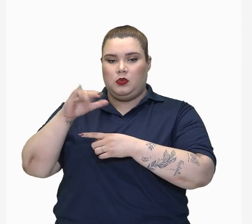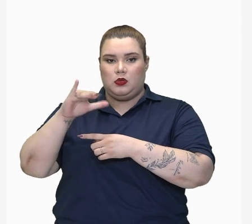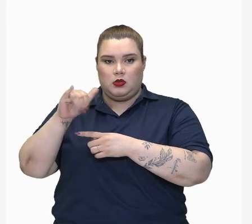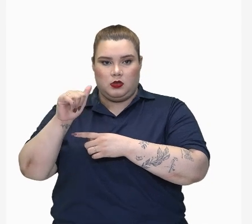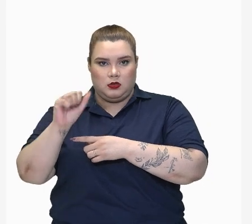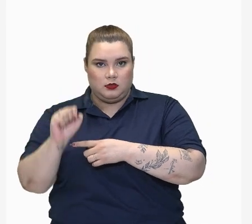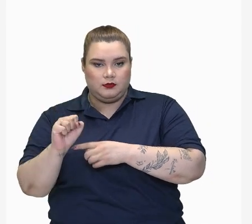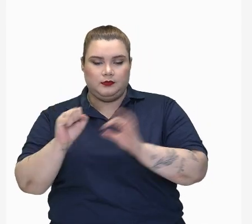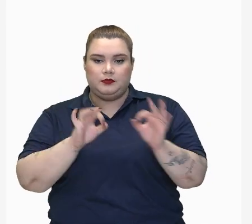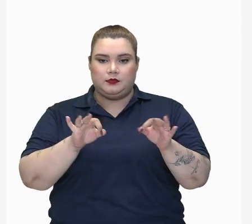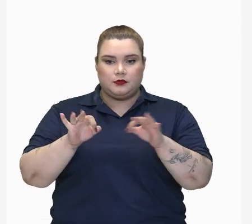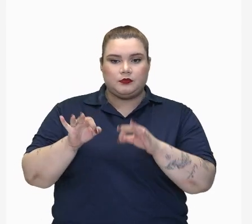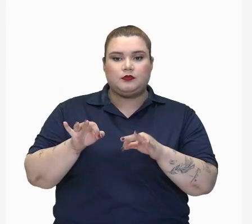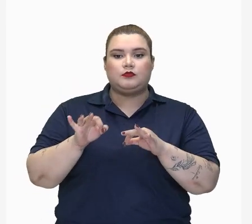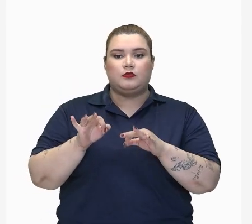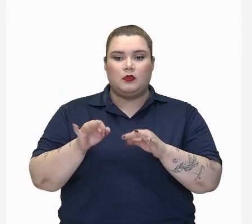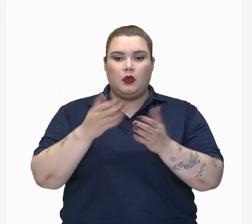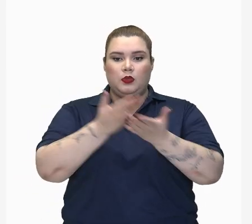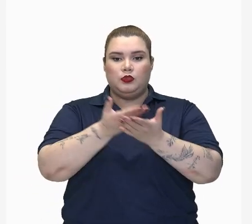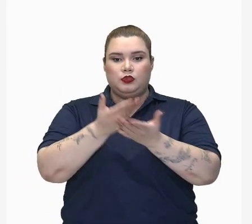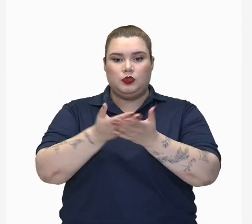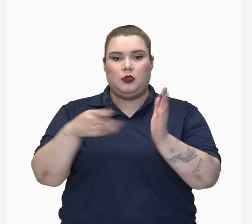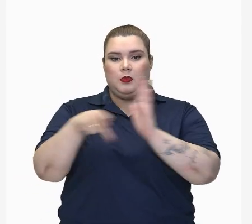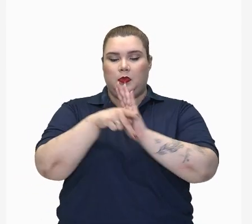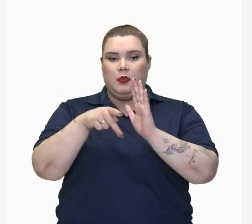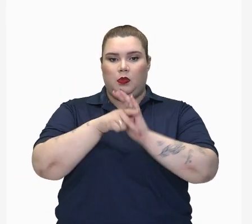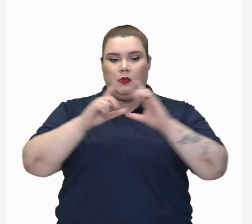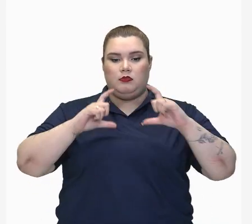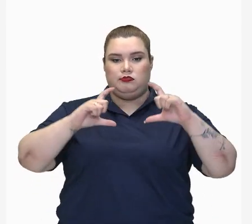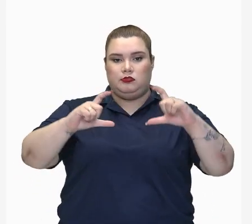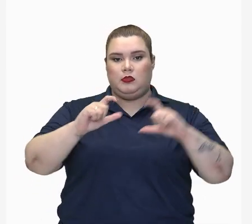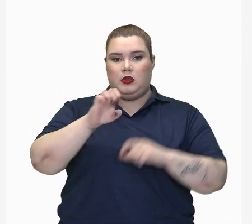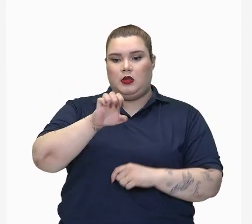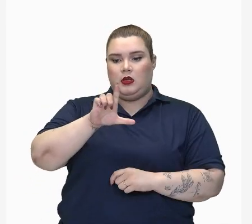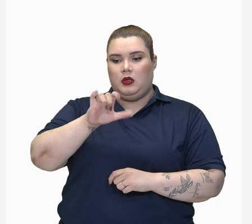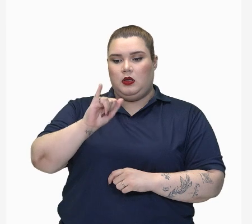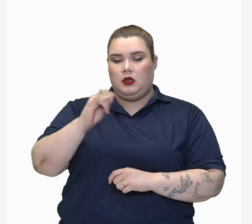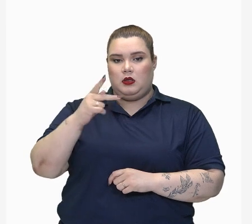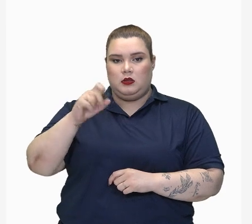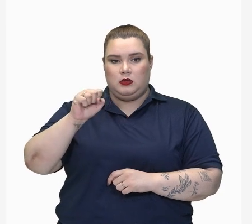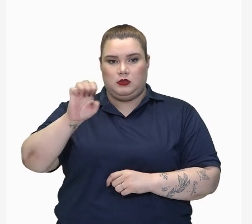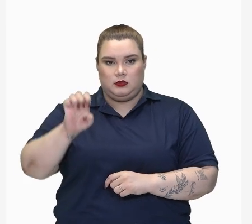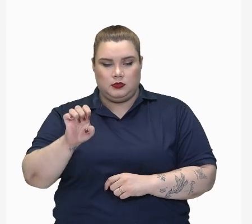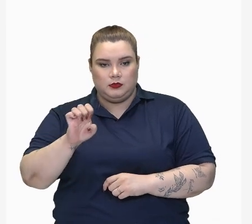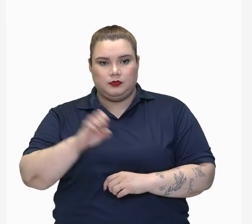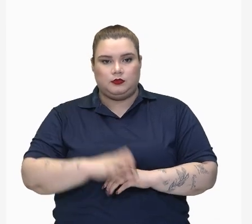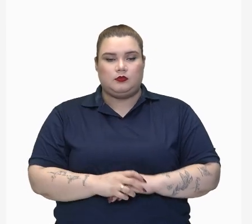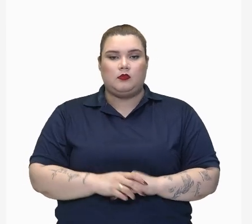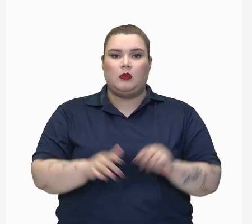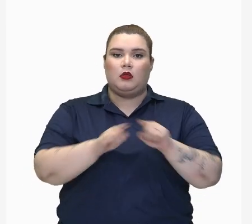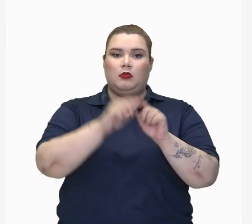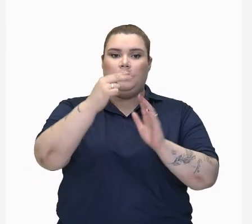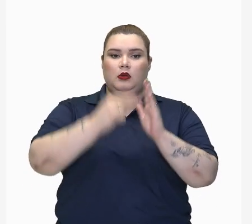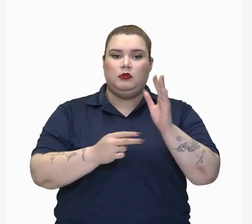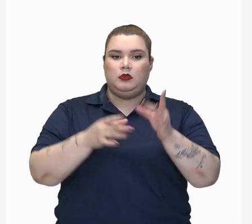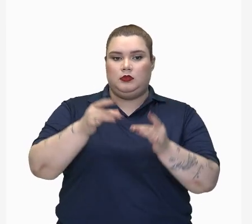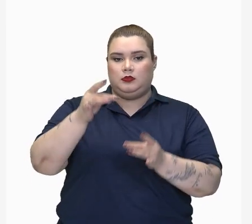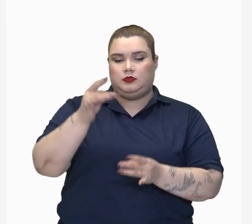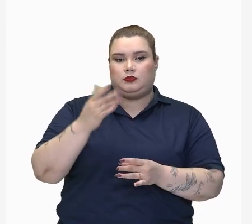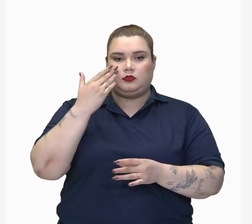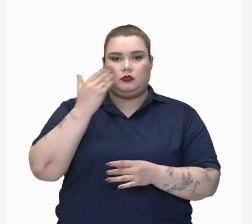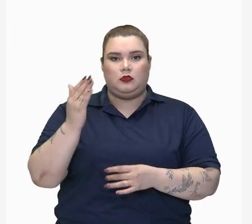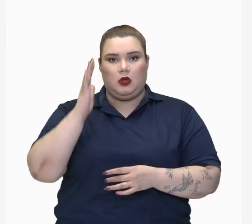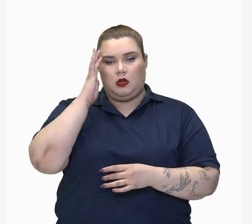cônicas. O estudo da elipse faz parte das cônicas. Acompanhe também o detalhamento,